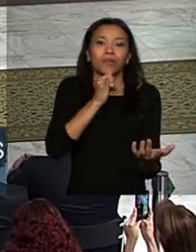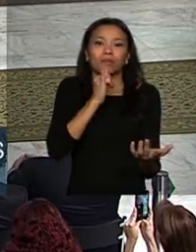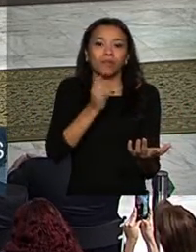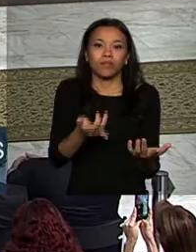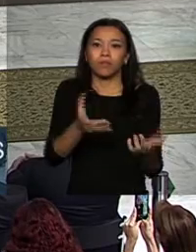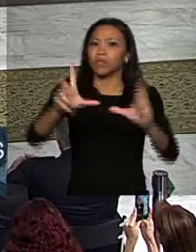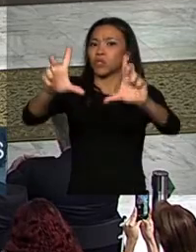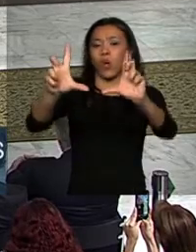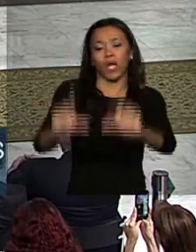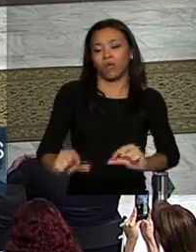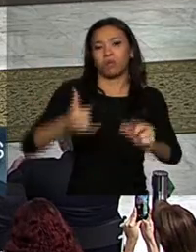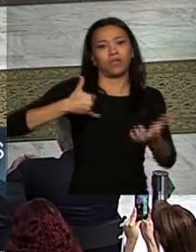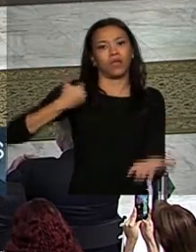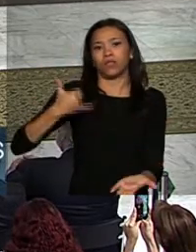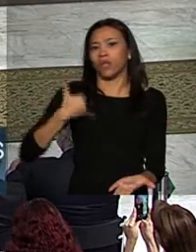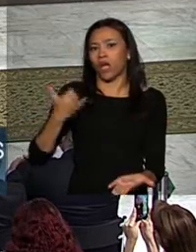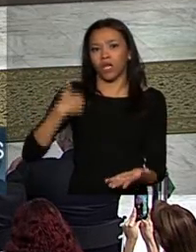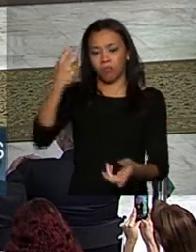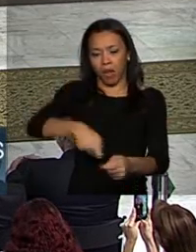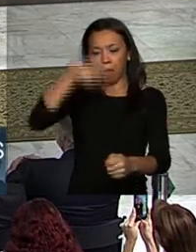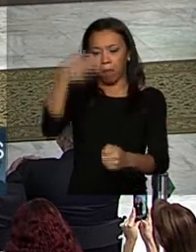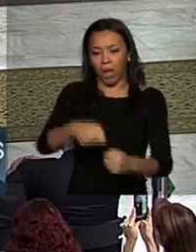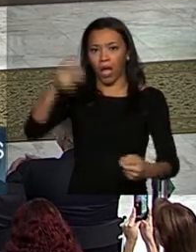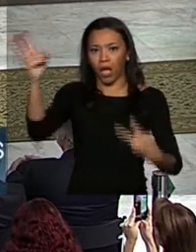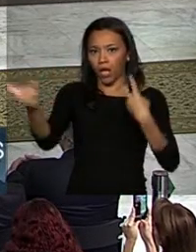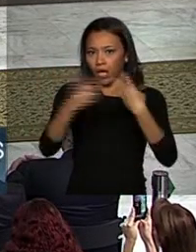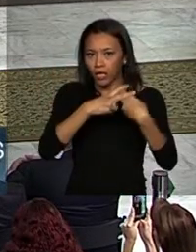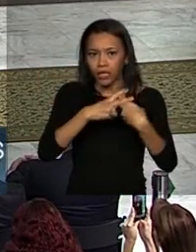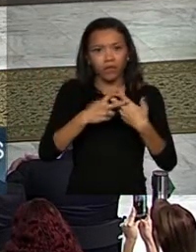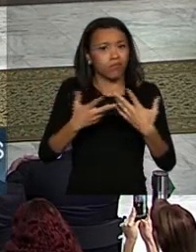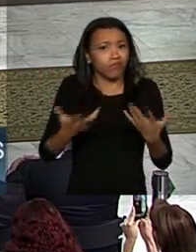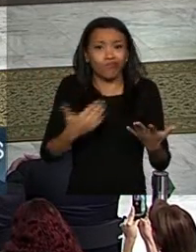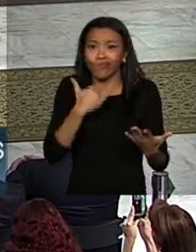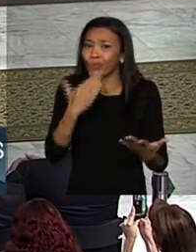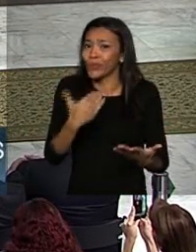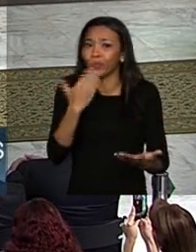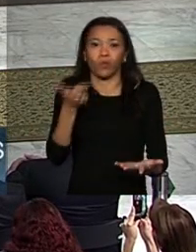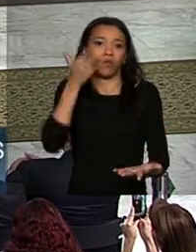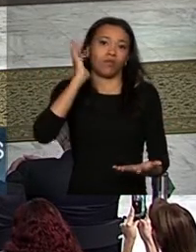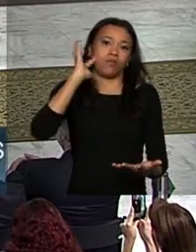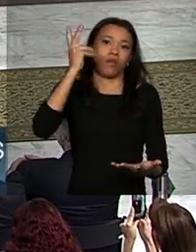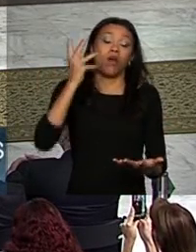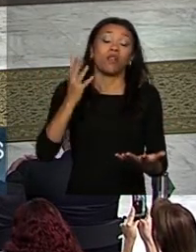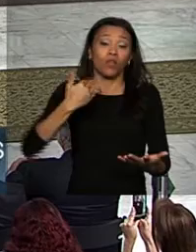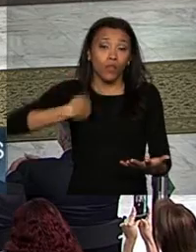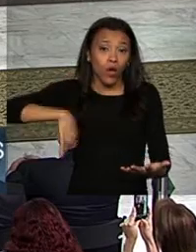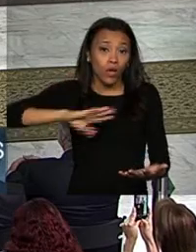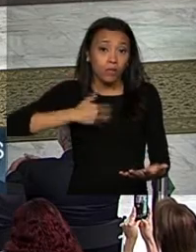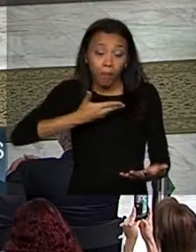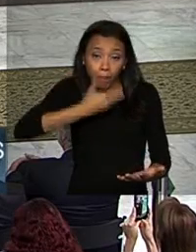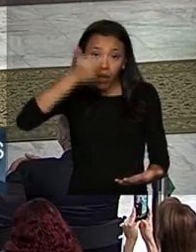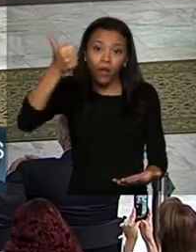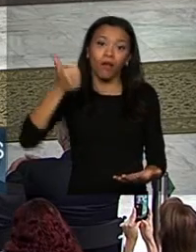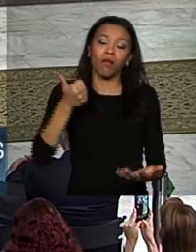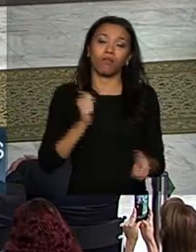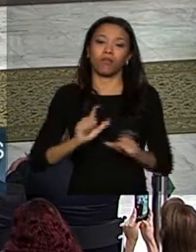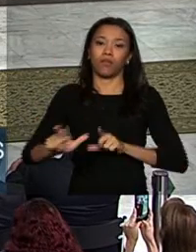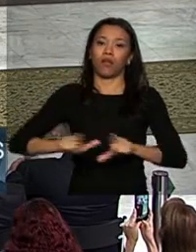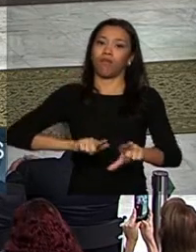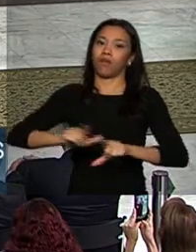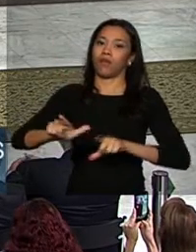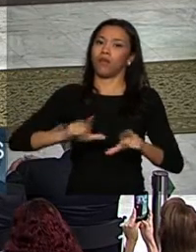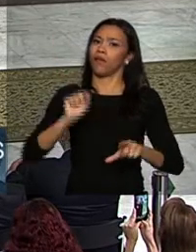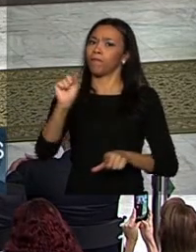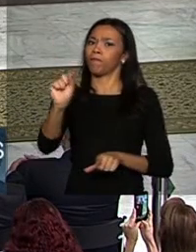pura e simples redução da maioridade penal, nós preferimos trabalhar alterando de